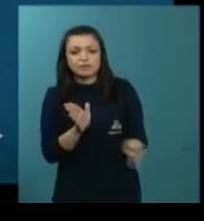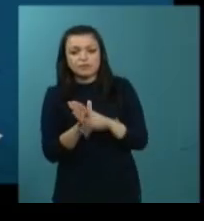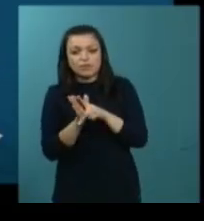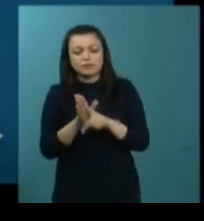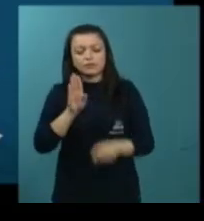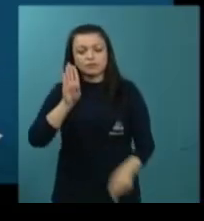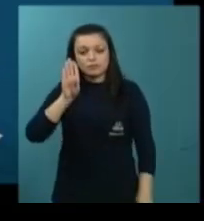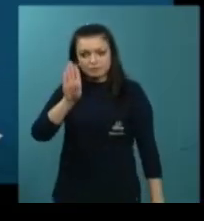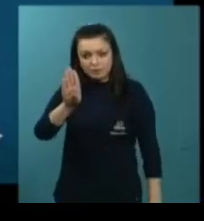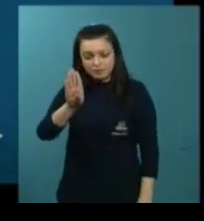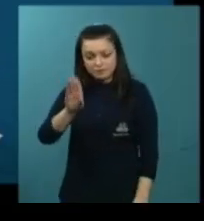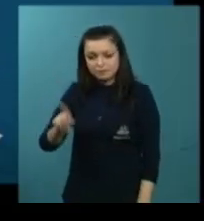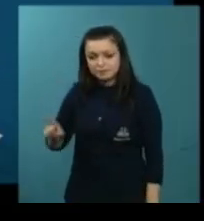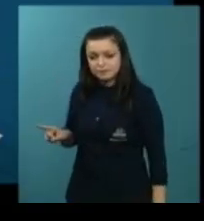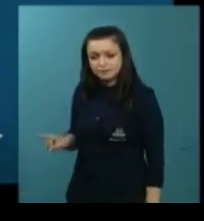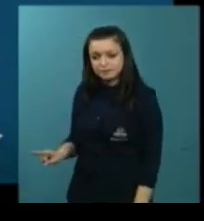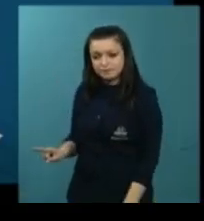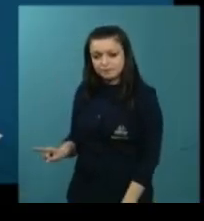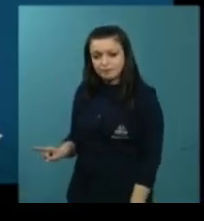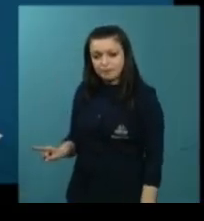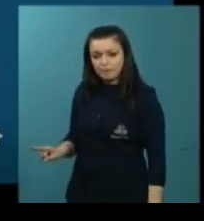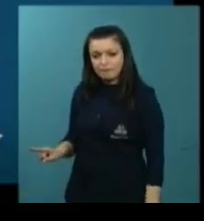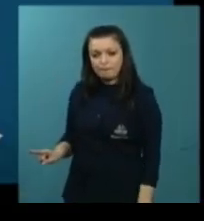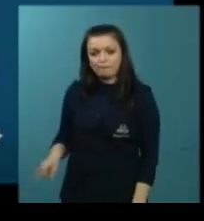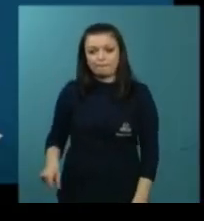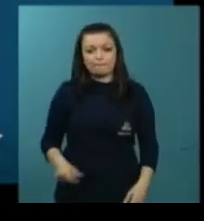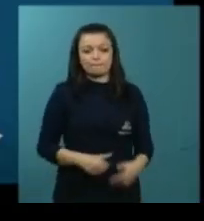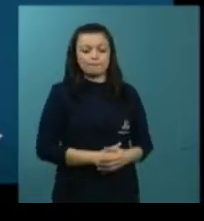simultaneamente pertencem ao B.